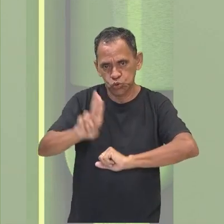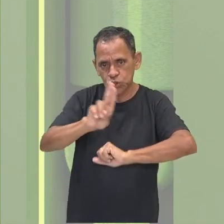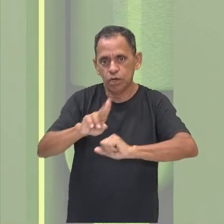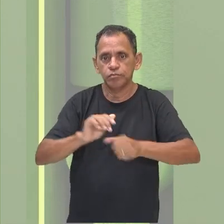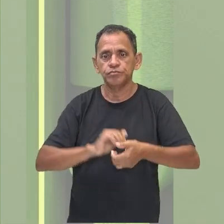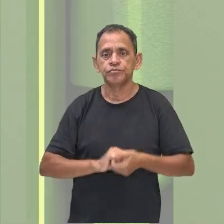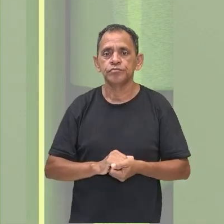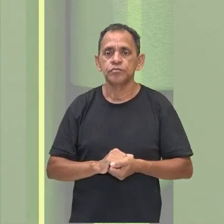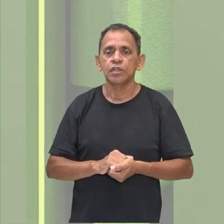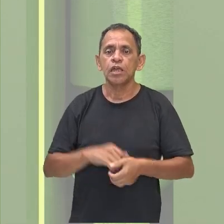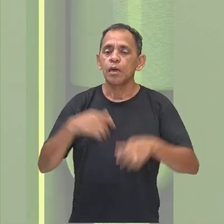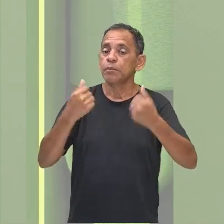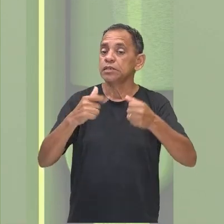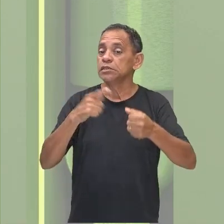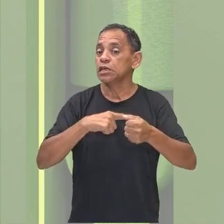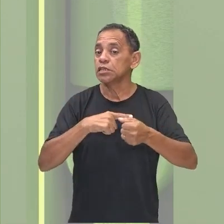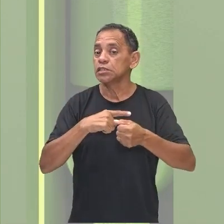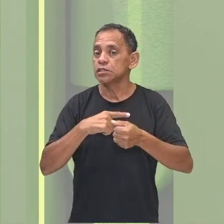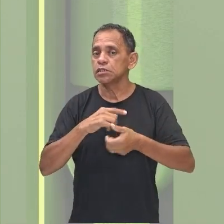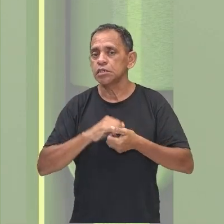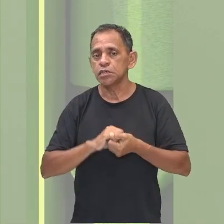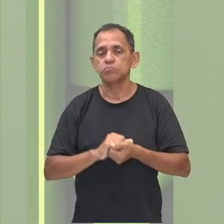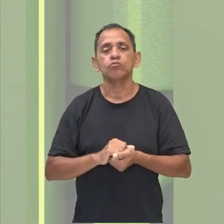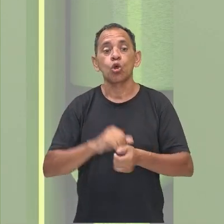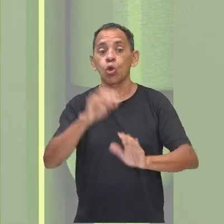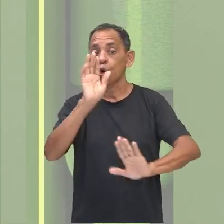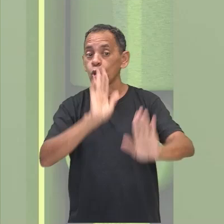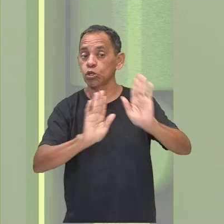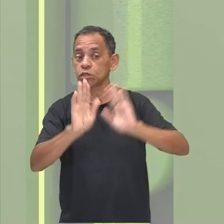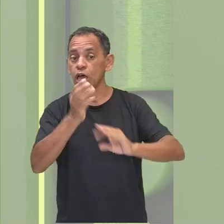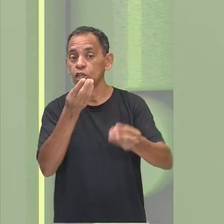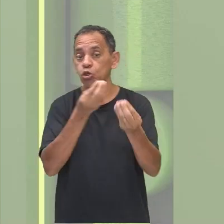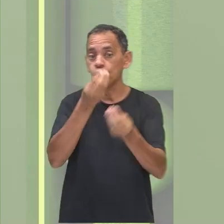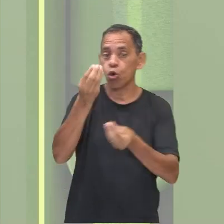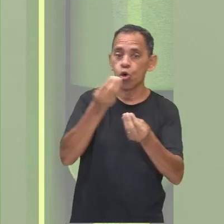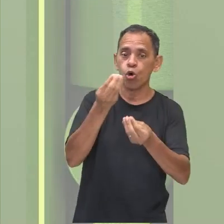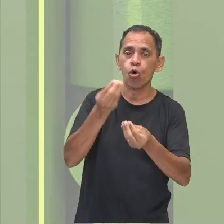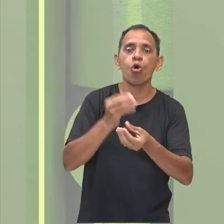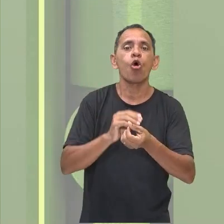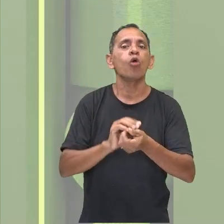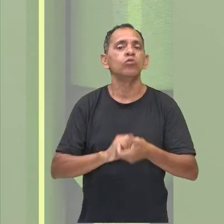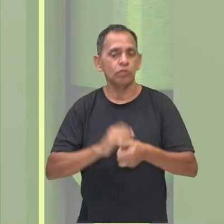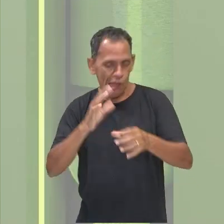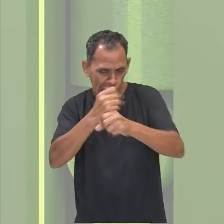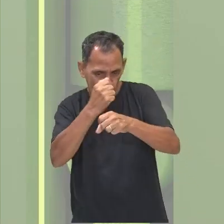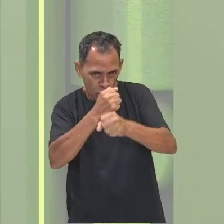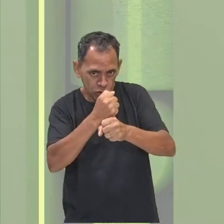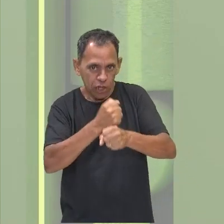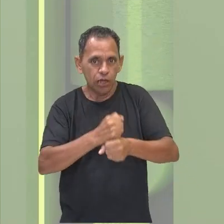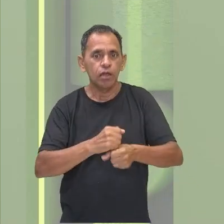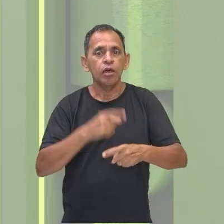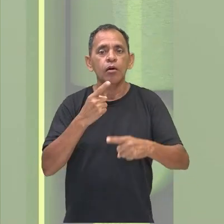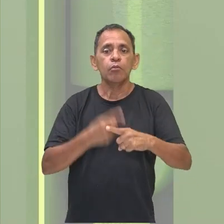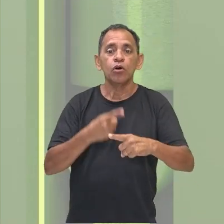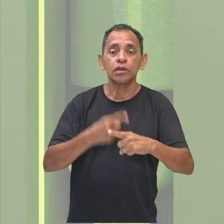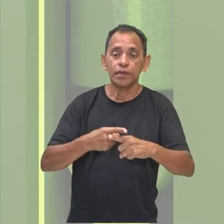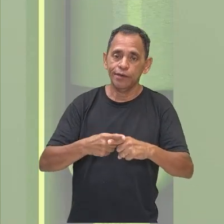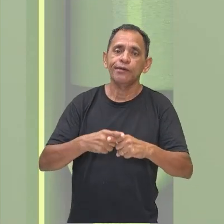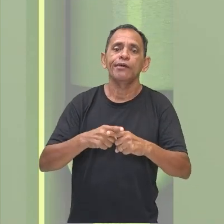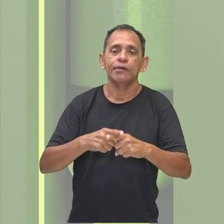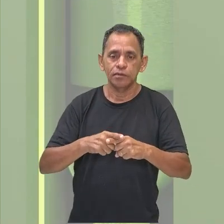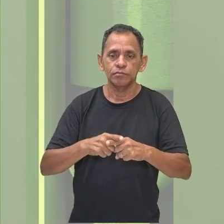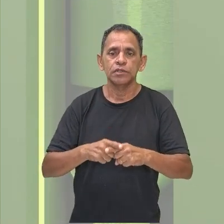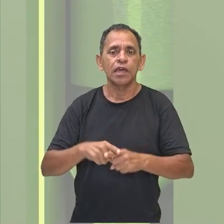tomem cuidado com essa questão da unidade tá gente porque a unidade ela também é importante no resultado físico tá